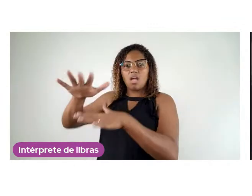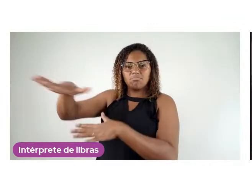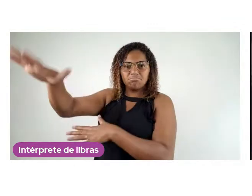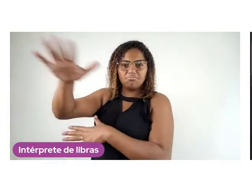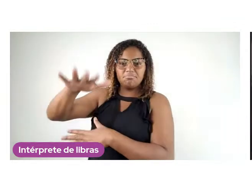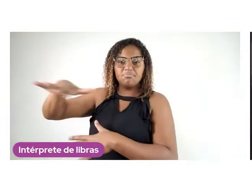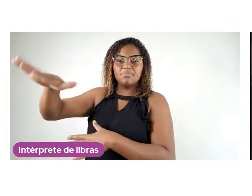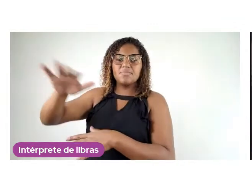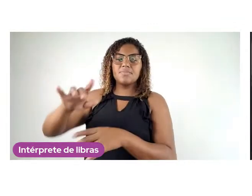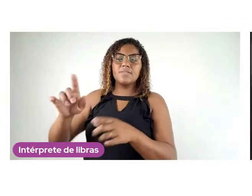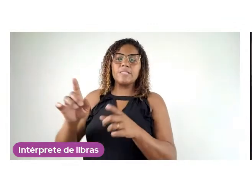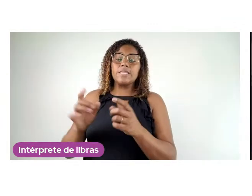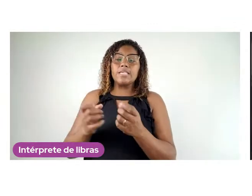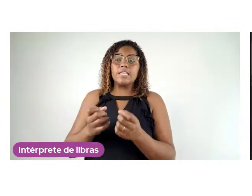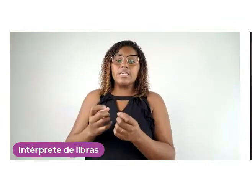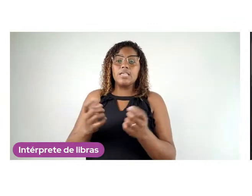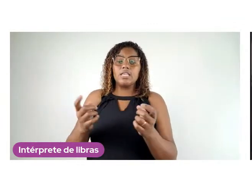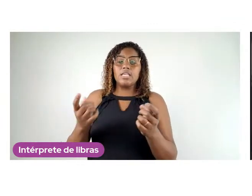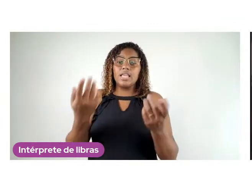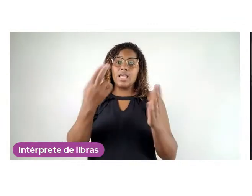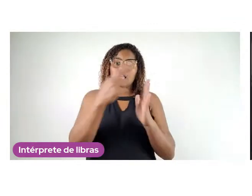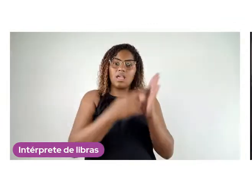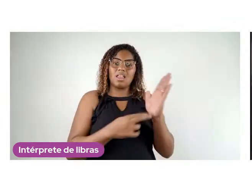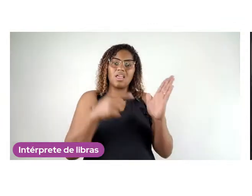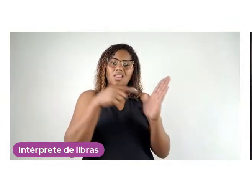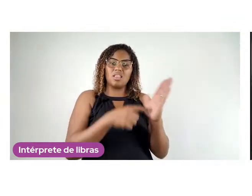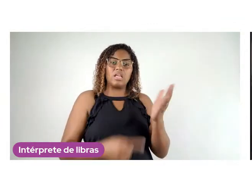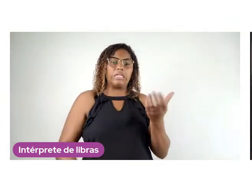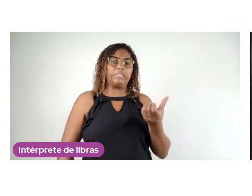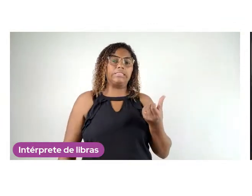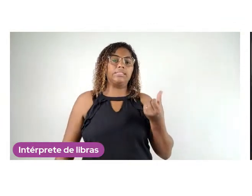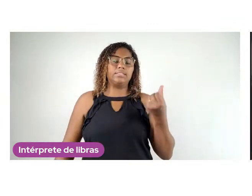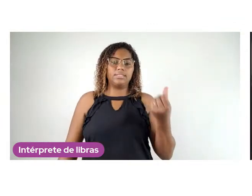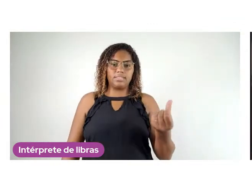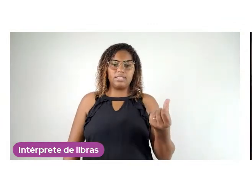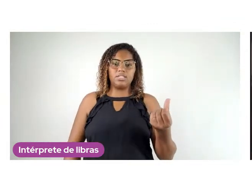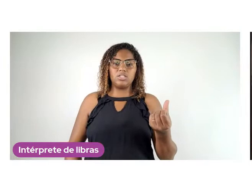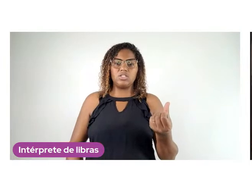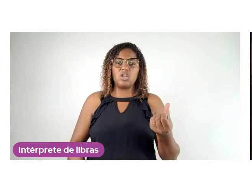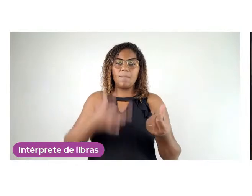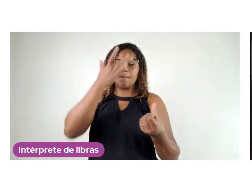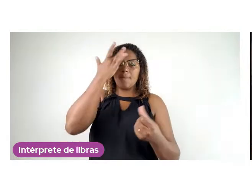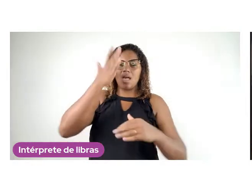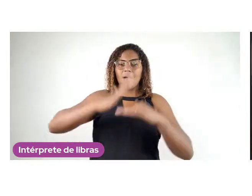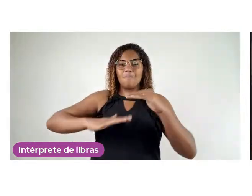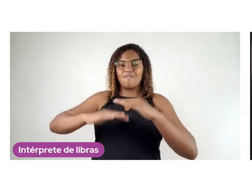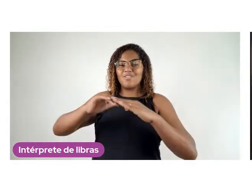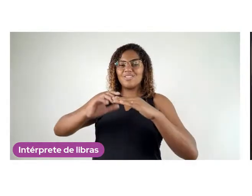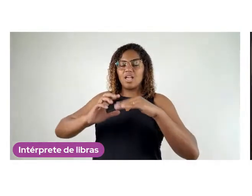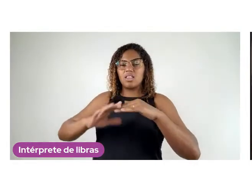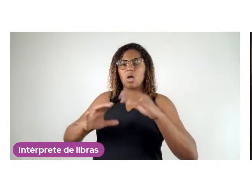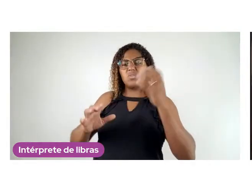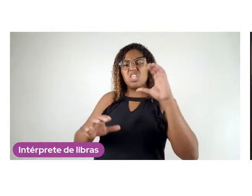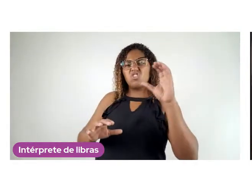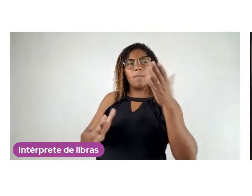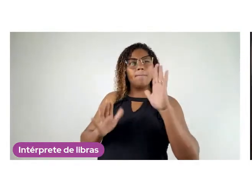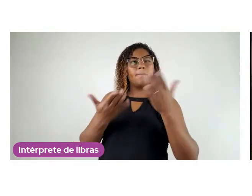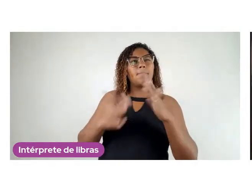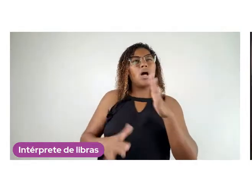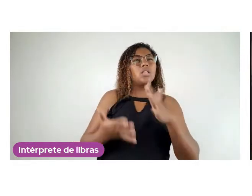E para esse relatório 6, os cientistas, né, o grupo de mais ou menos